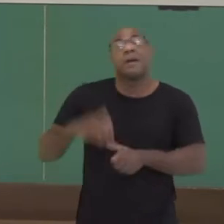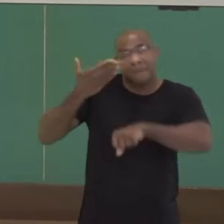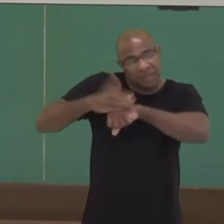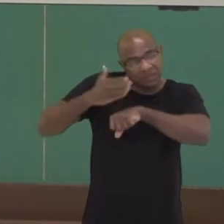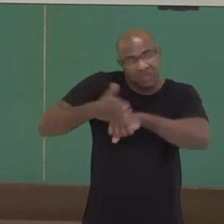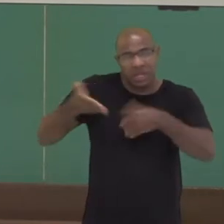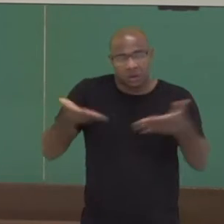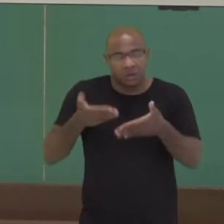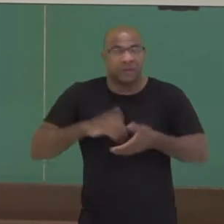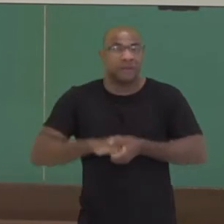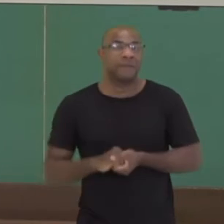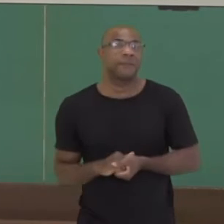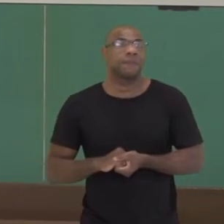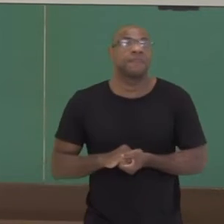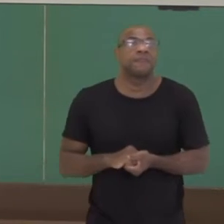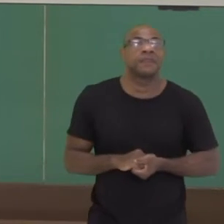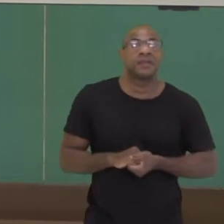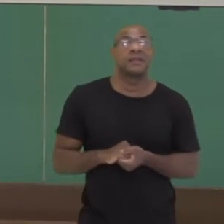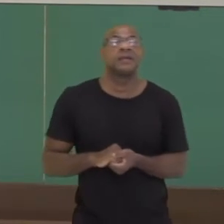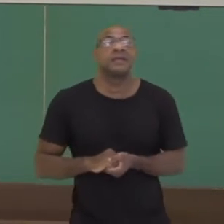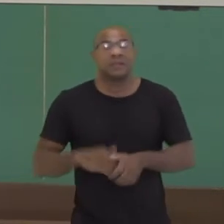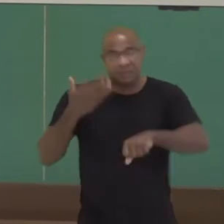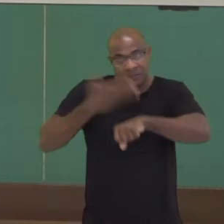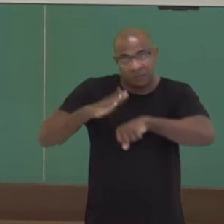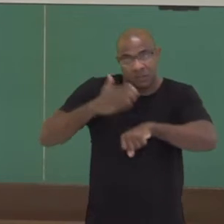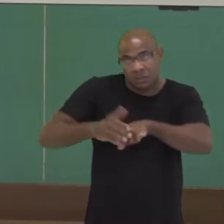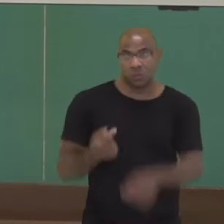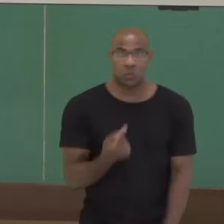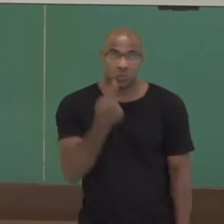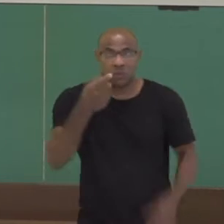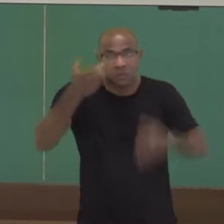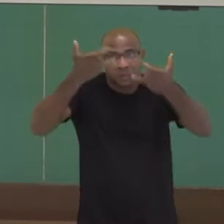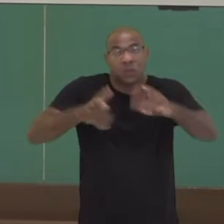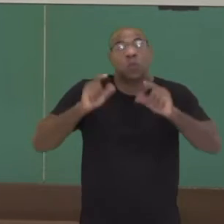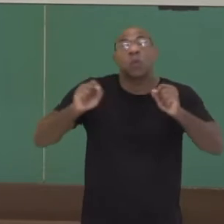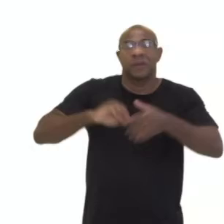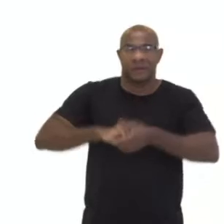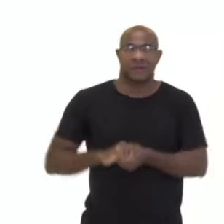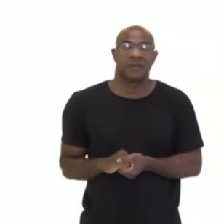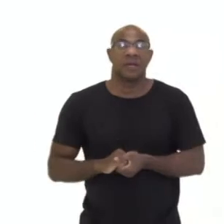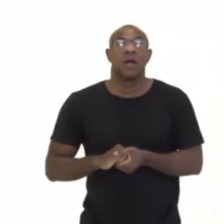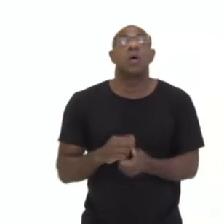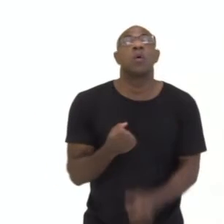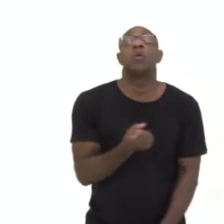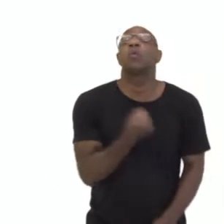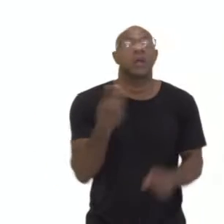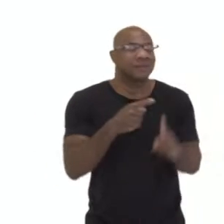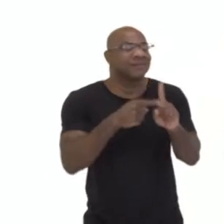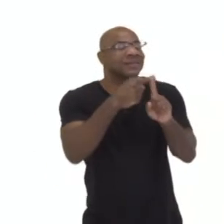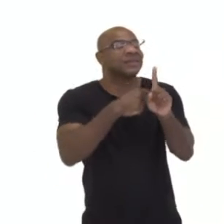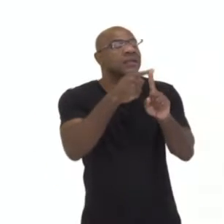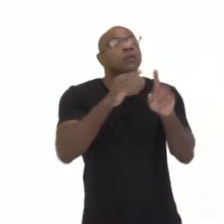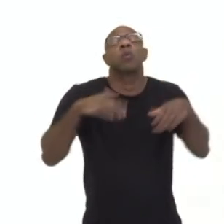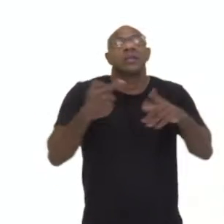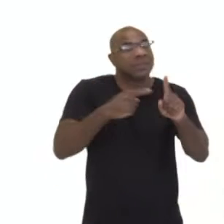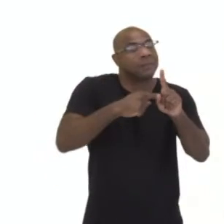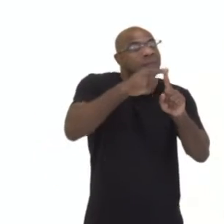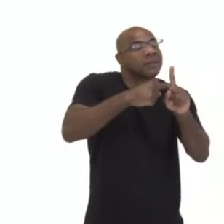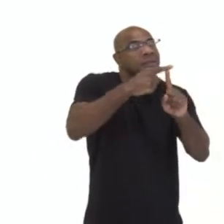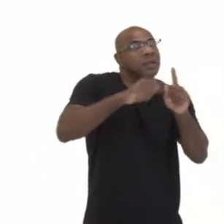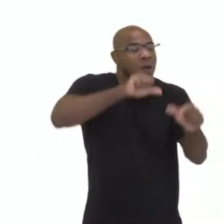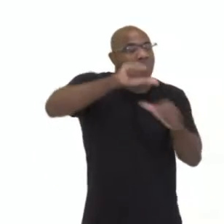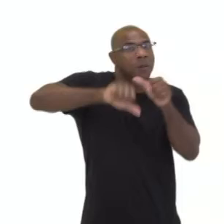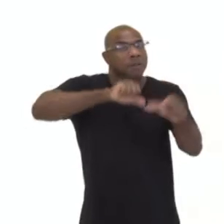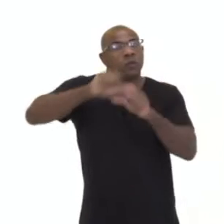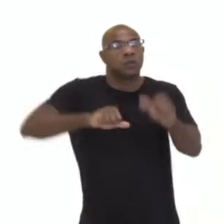pouquinho. Nesse praticando 1, ele fala assim, que quando a temperatura passa